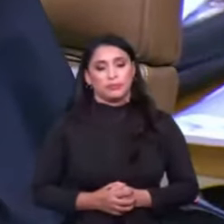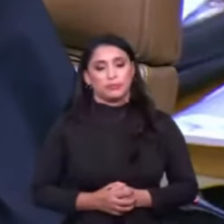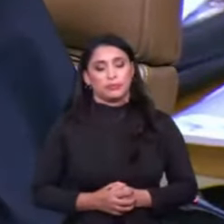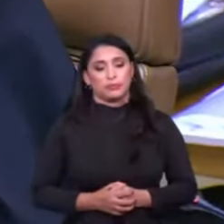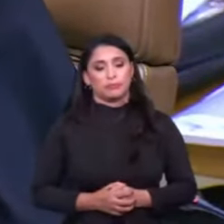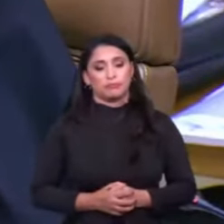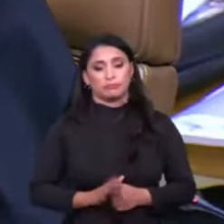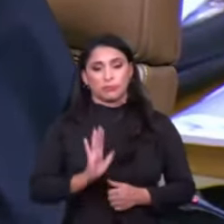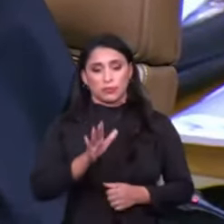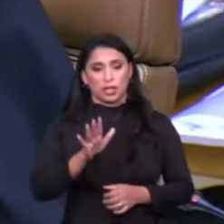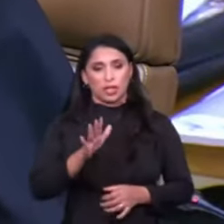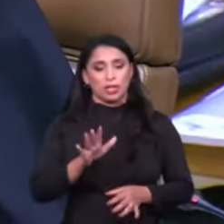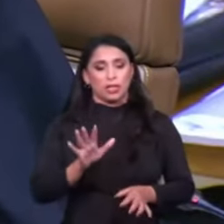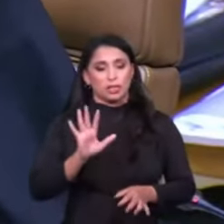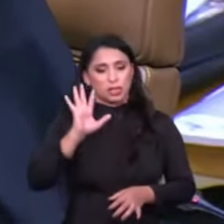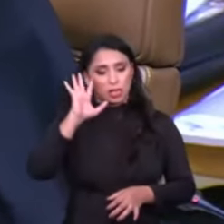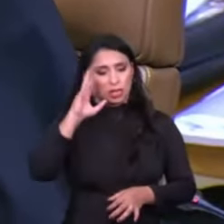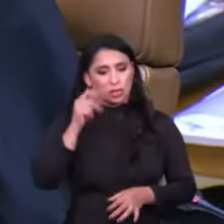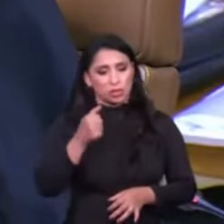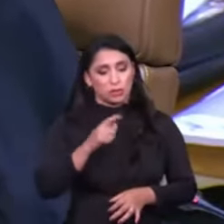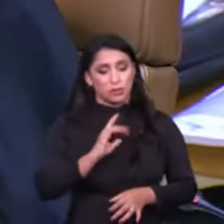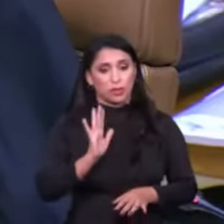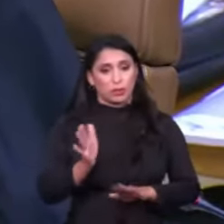ordem resolvida, no sentido que a Lei